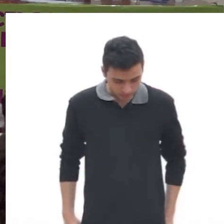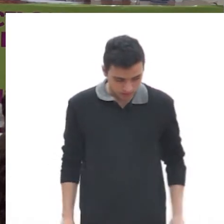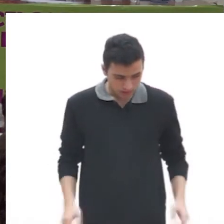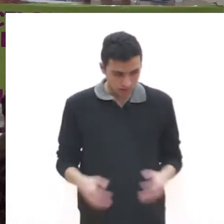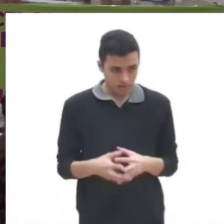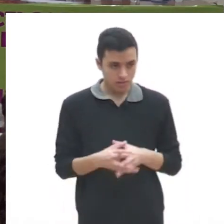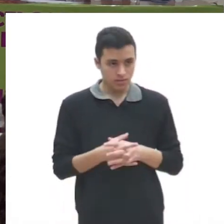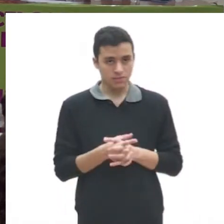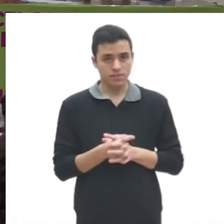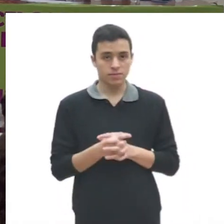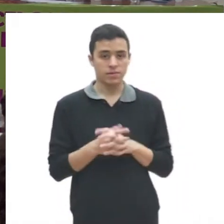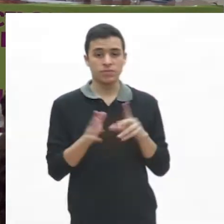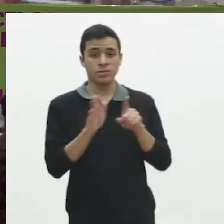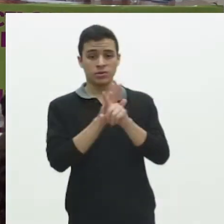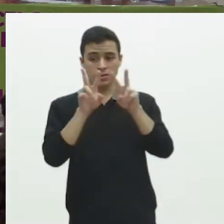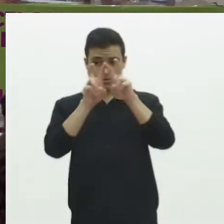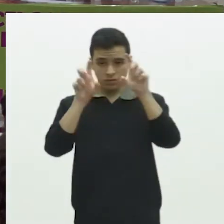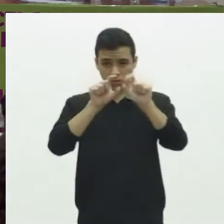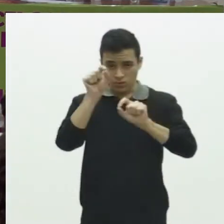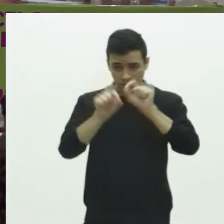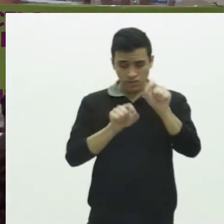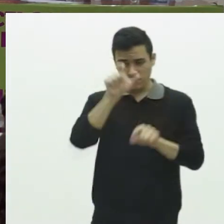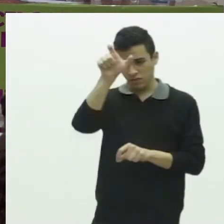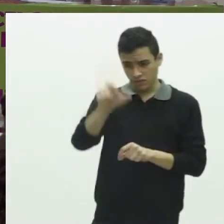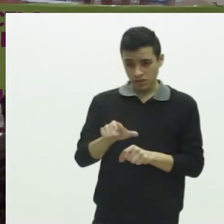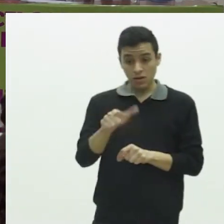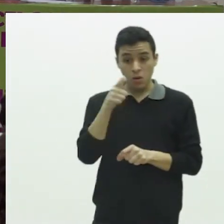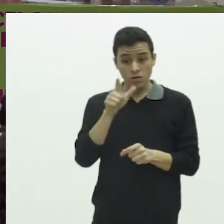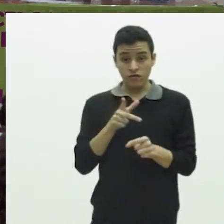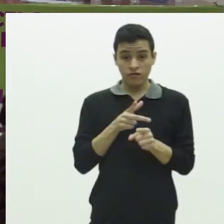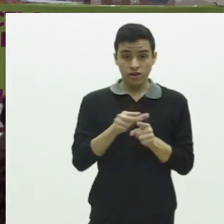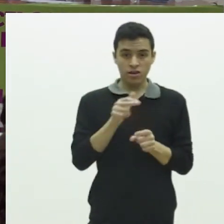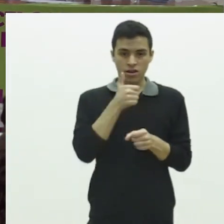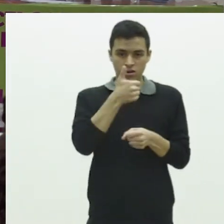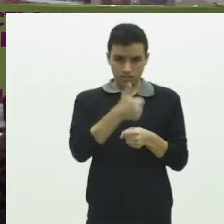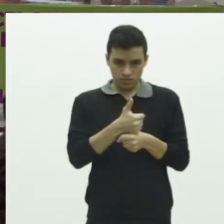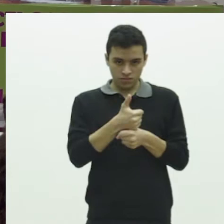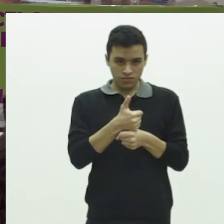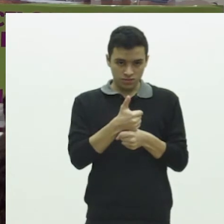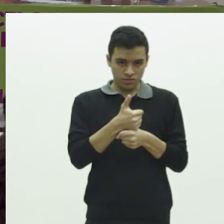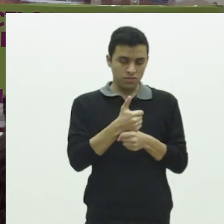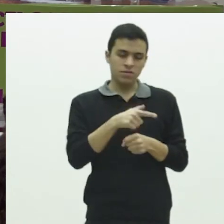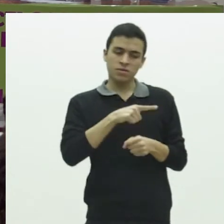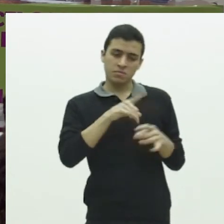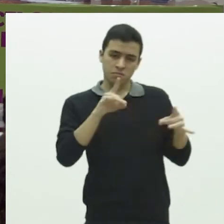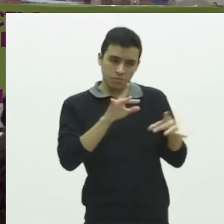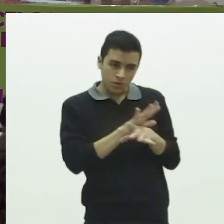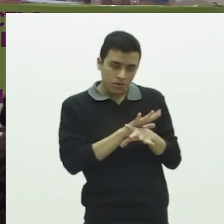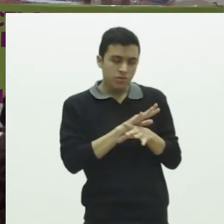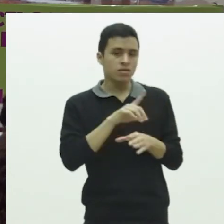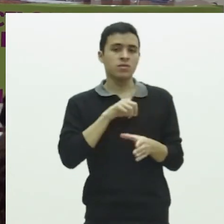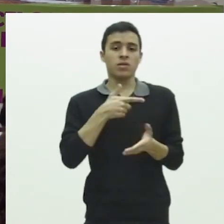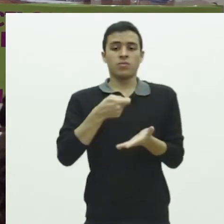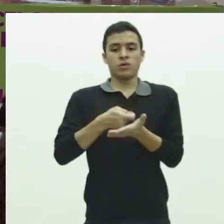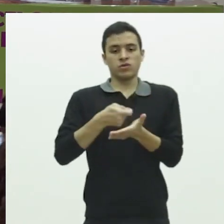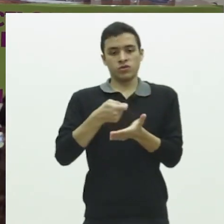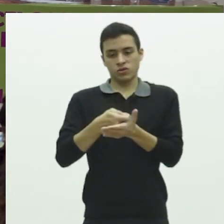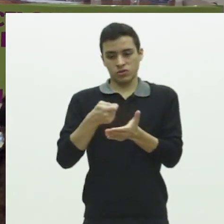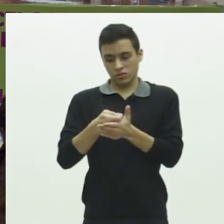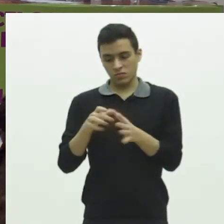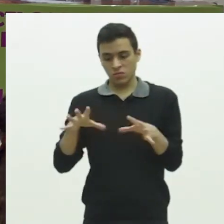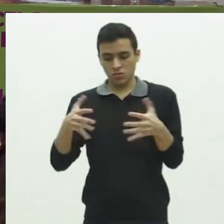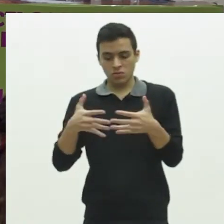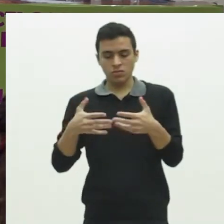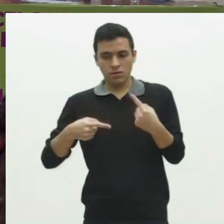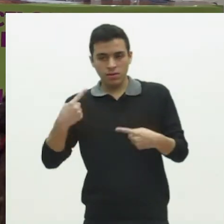Bom, a pergunta é: você, eleito reitor, e no caso, tendo feita uma determinação por